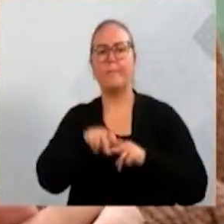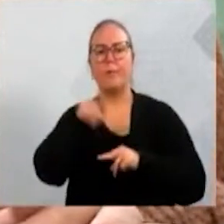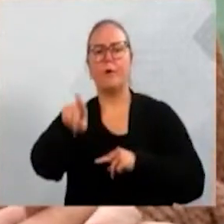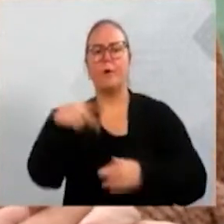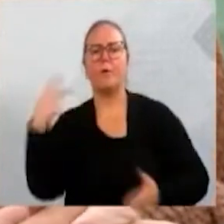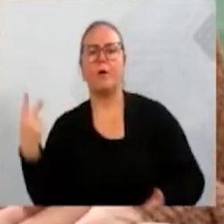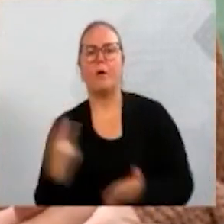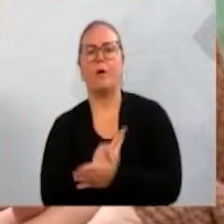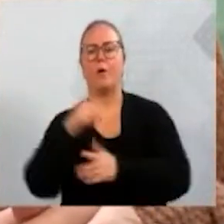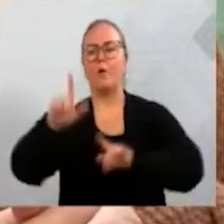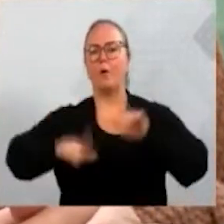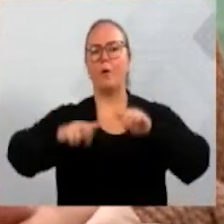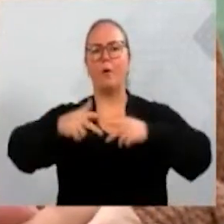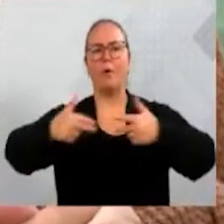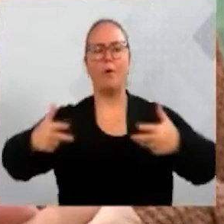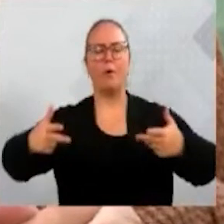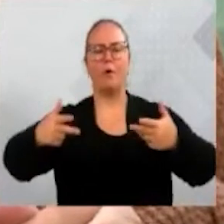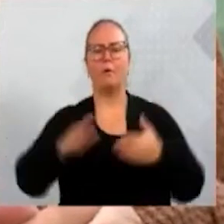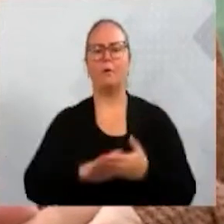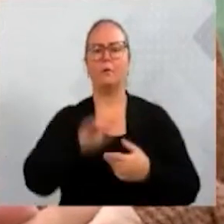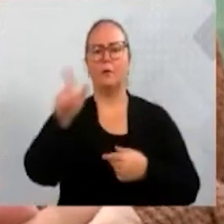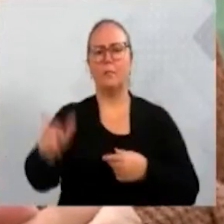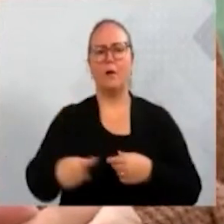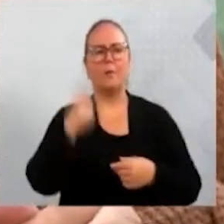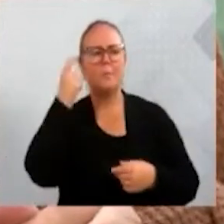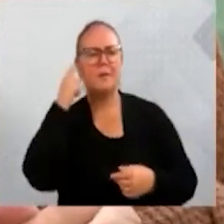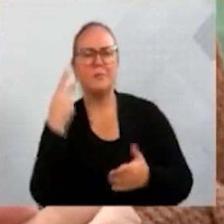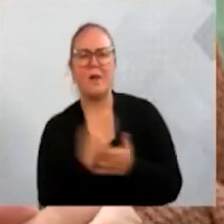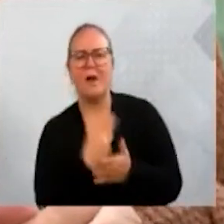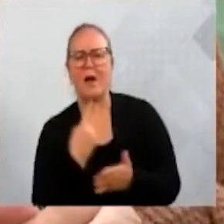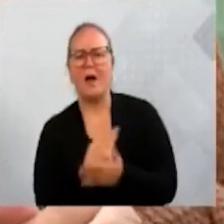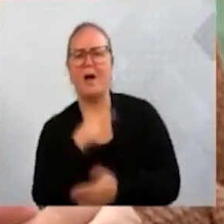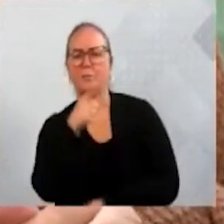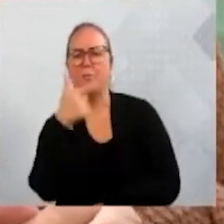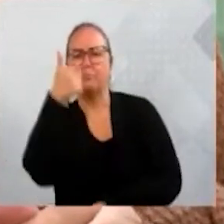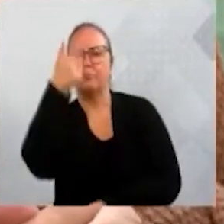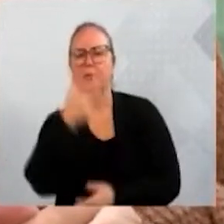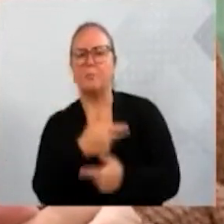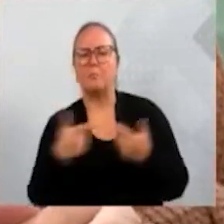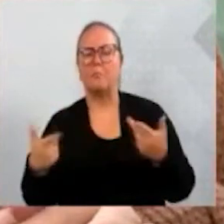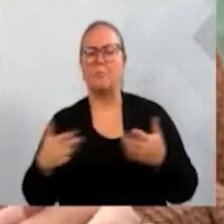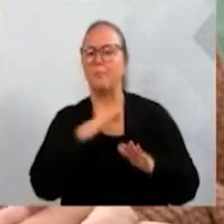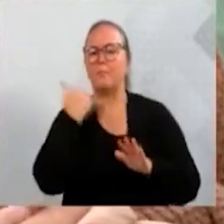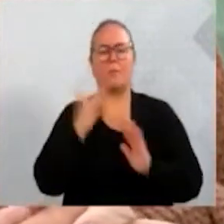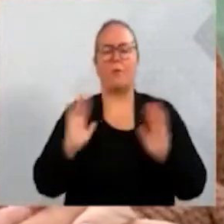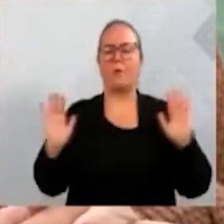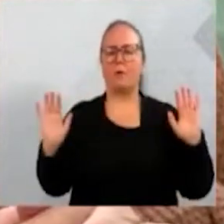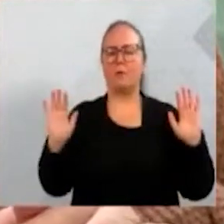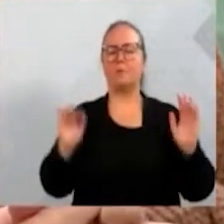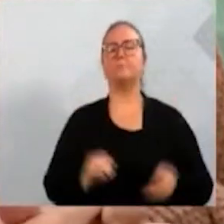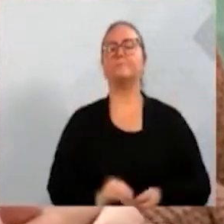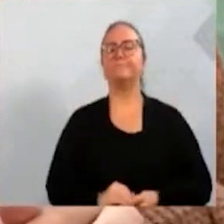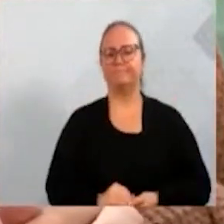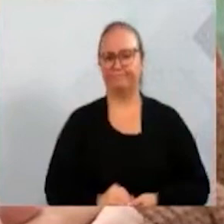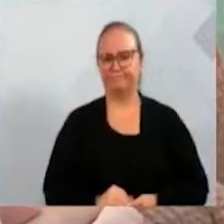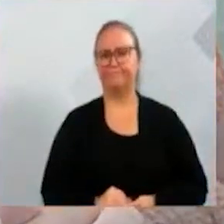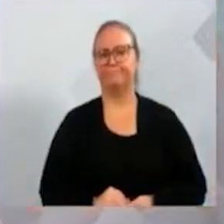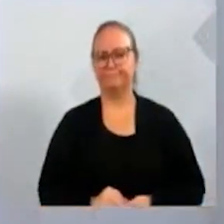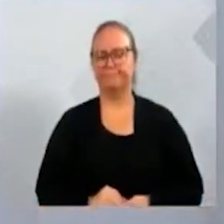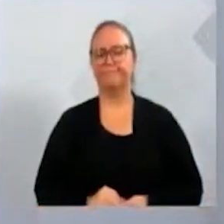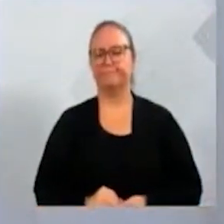erro tamanho da gravidade que é a imprensa que são os meios de